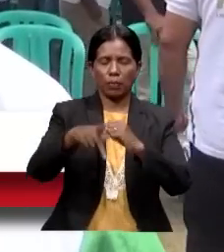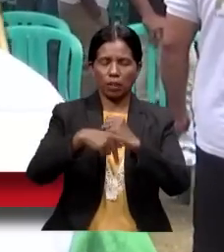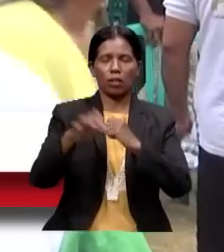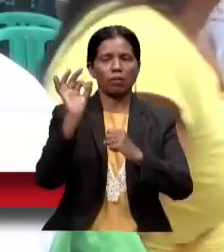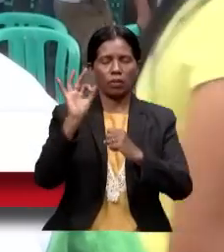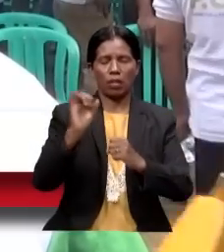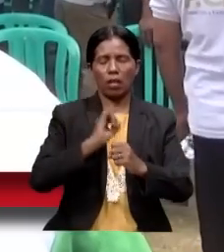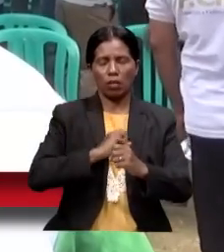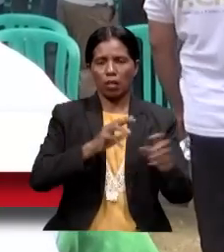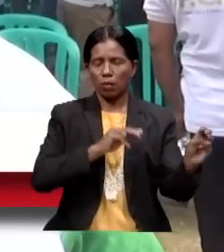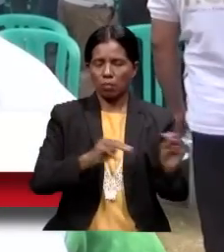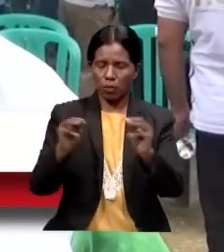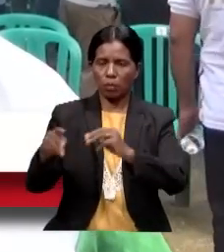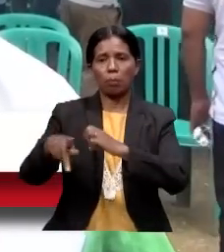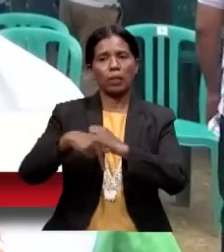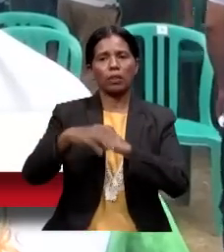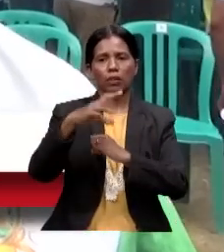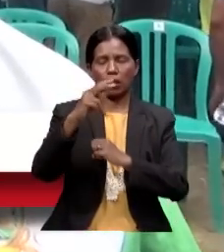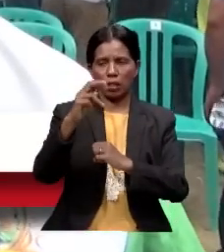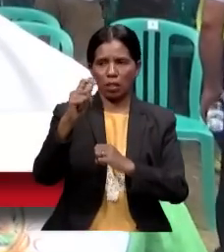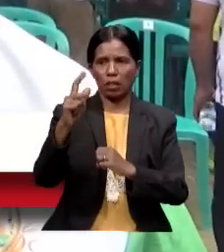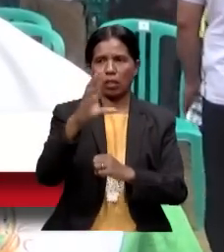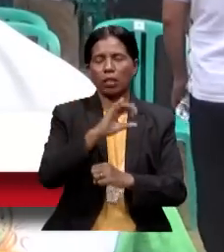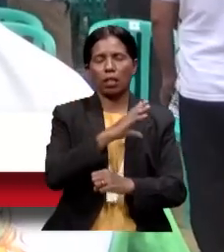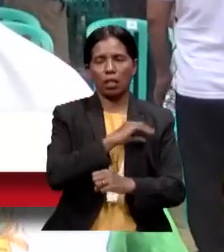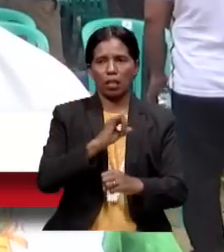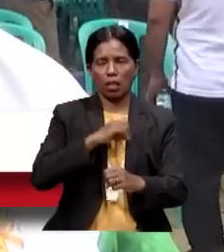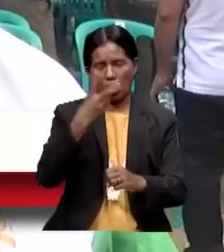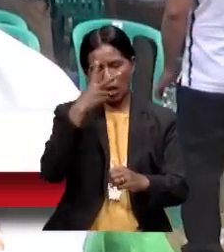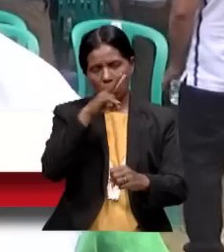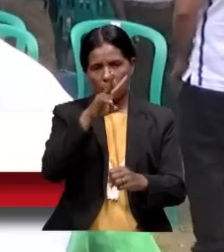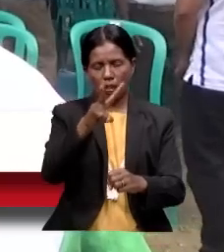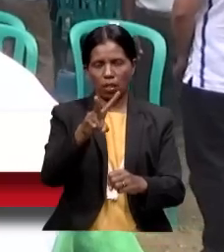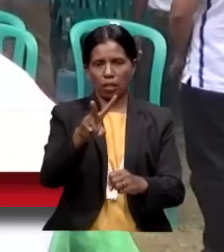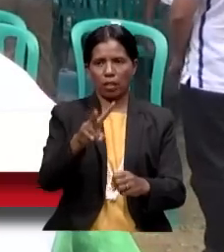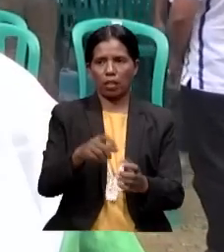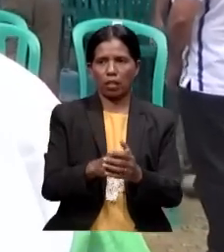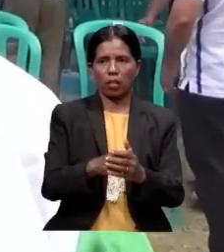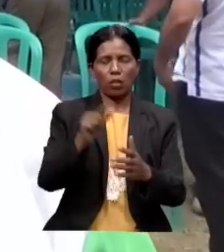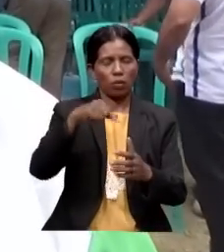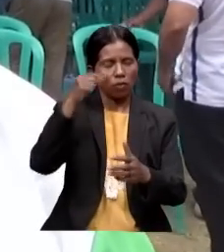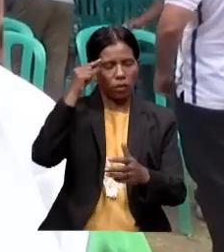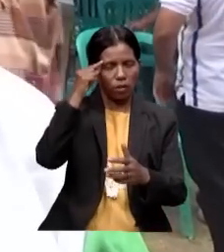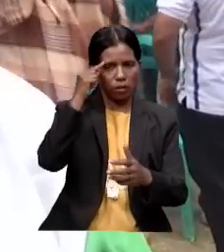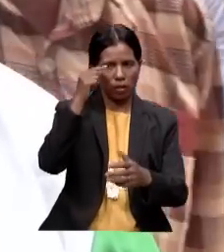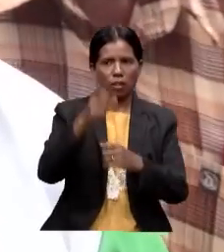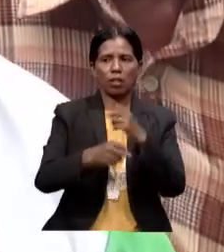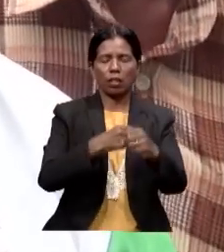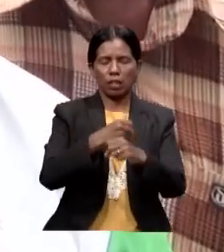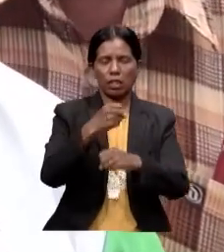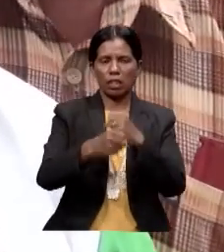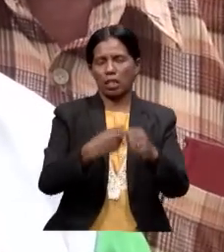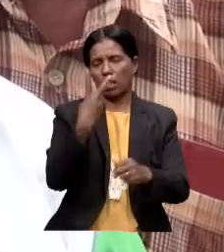karak afia mai Sinerte tam na hobizang de ne be maturan ke nawari governo ne be makinang batinang